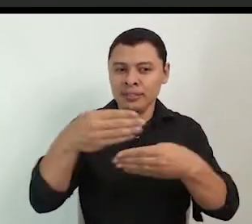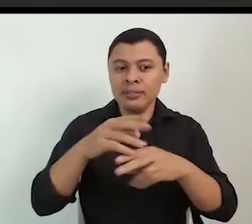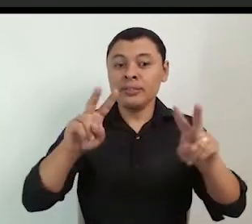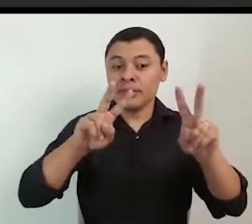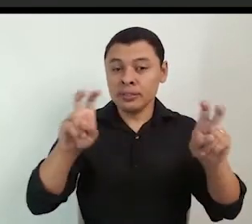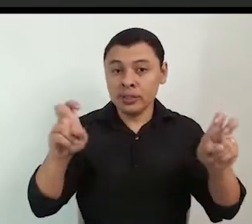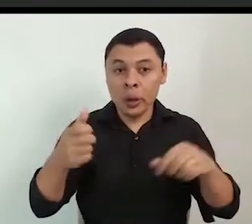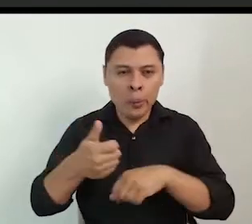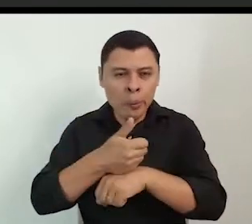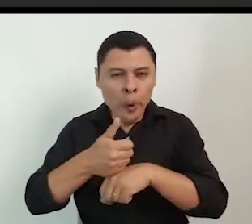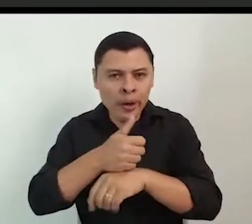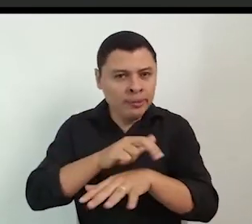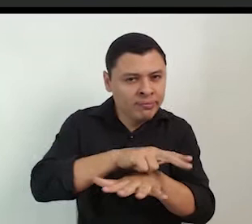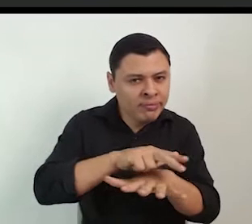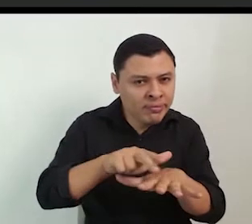diversos,